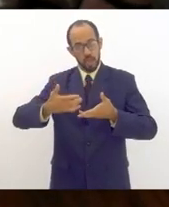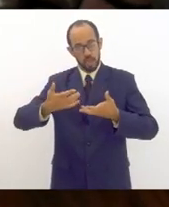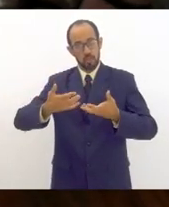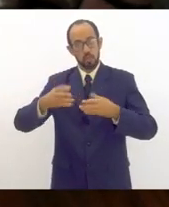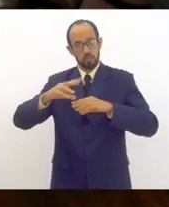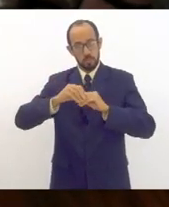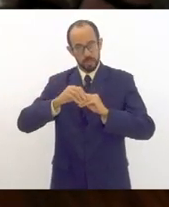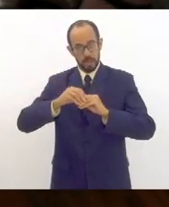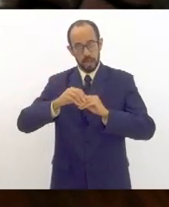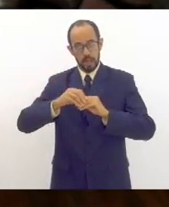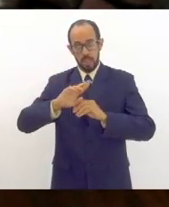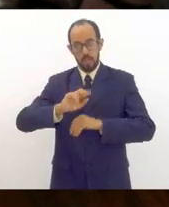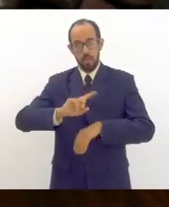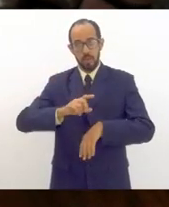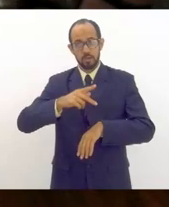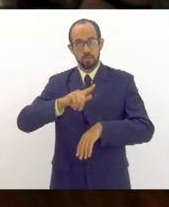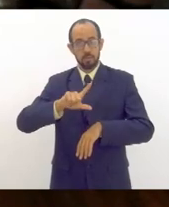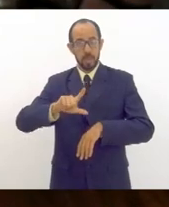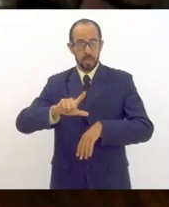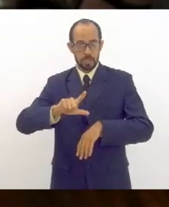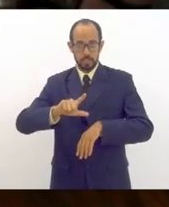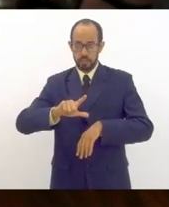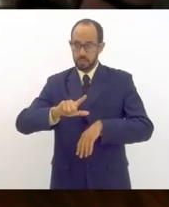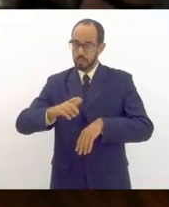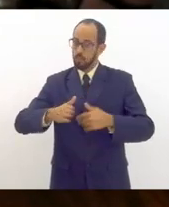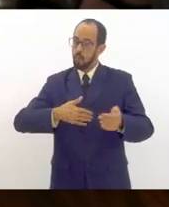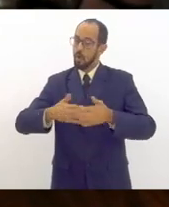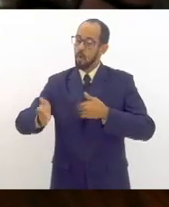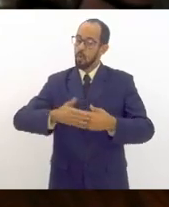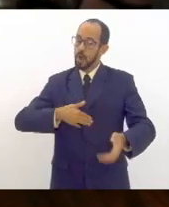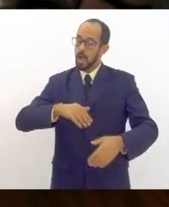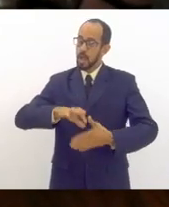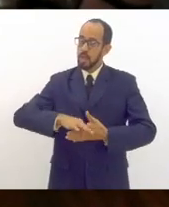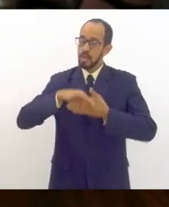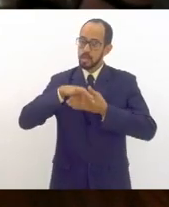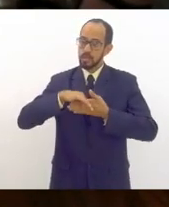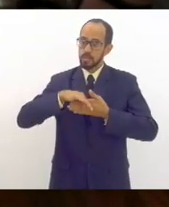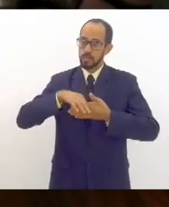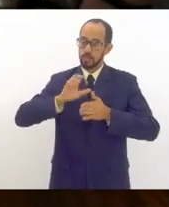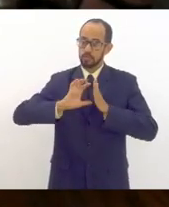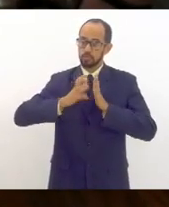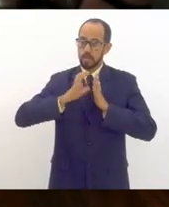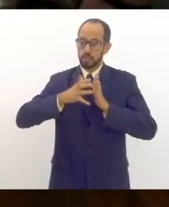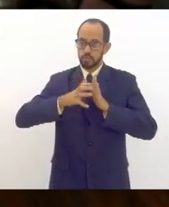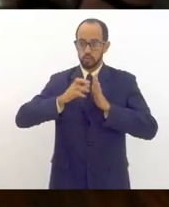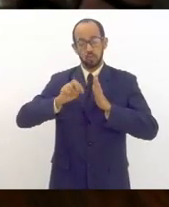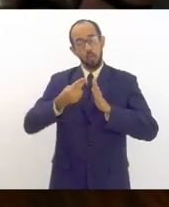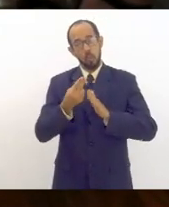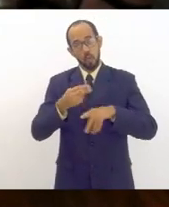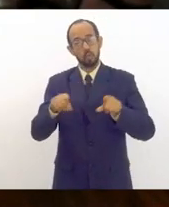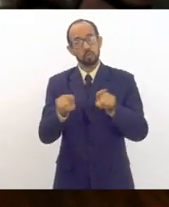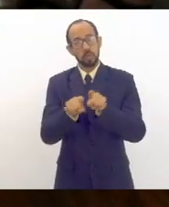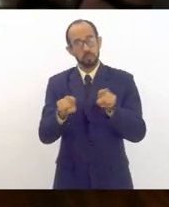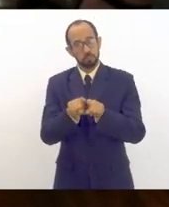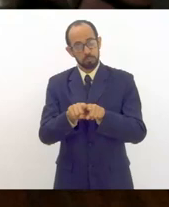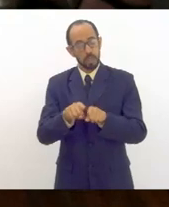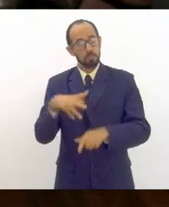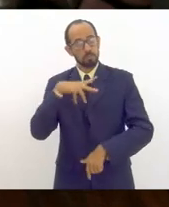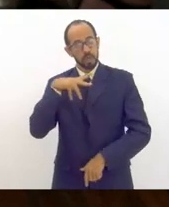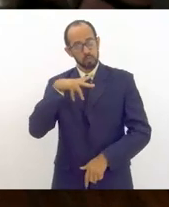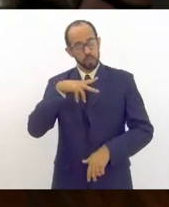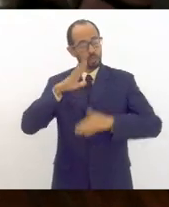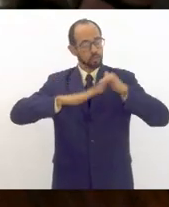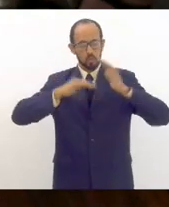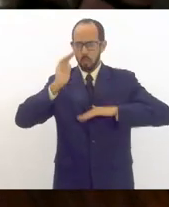PL, é de qualquer líder de partido político, ou até individualmente de